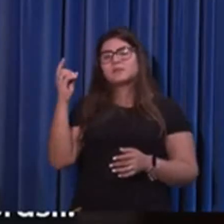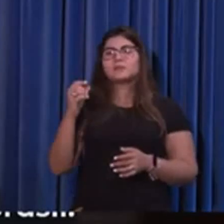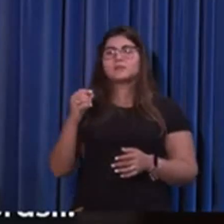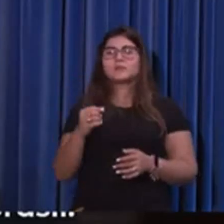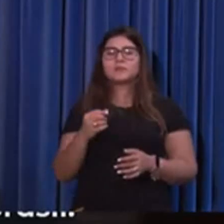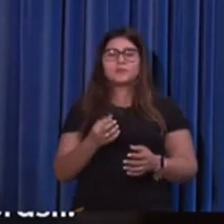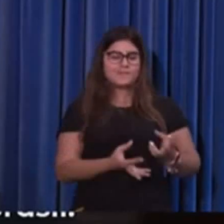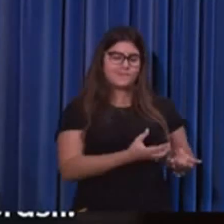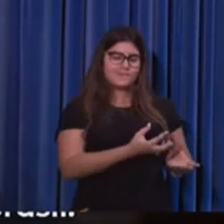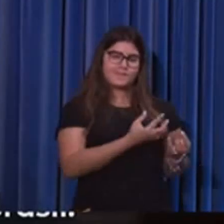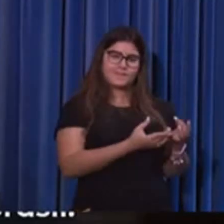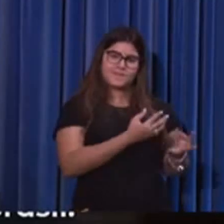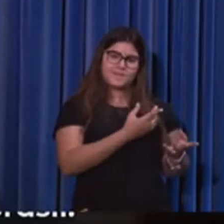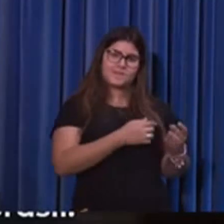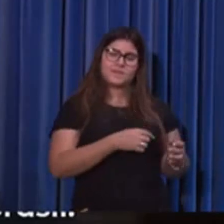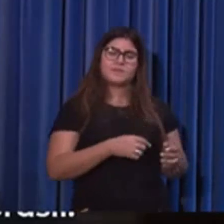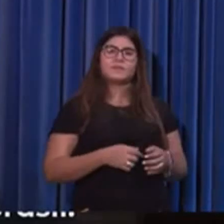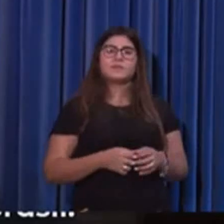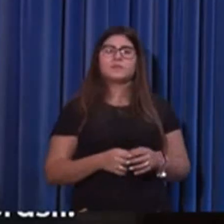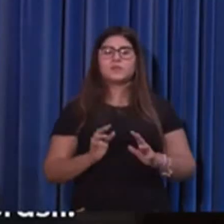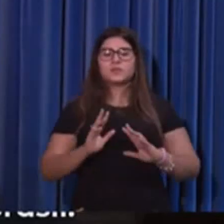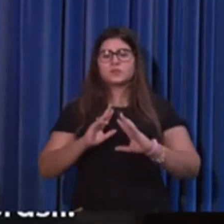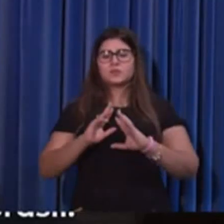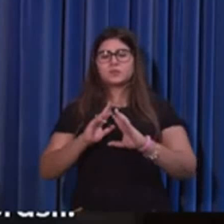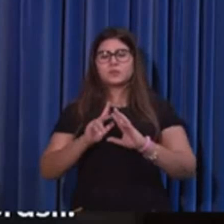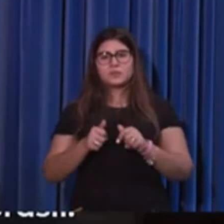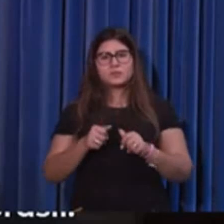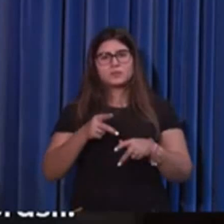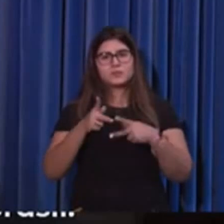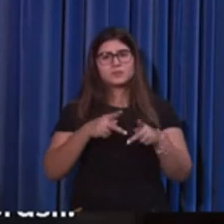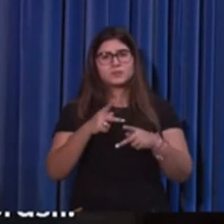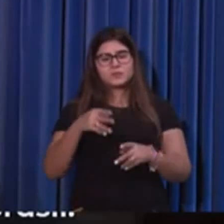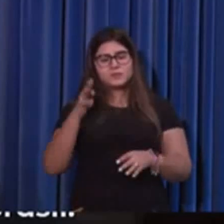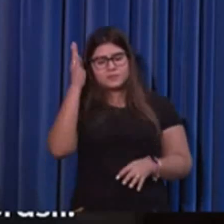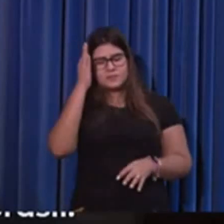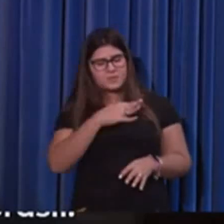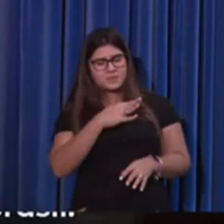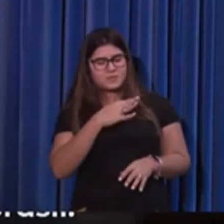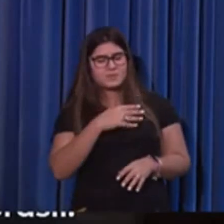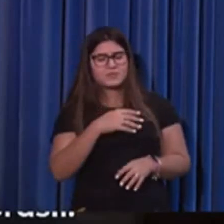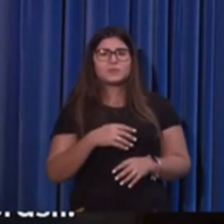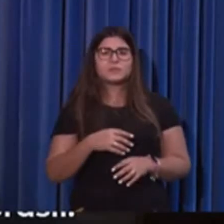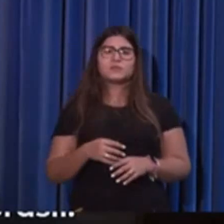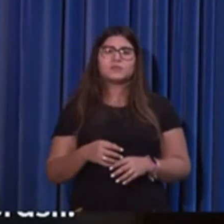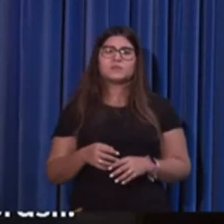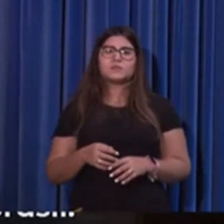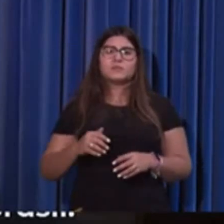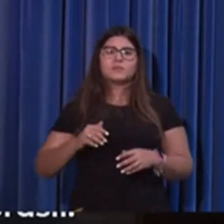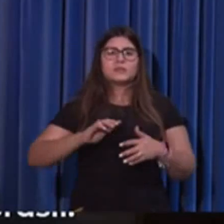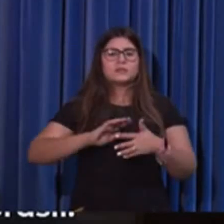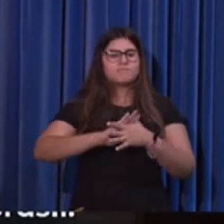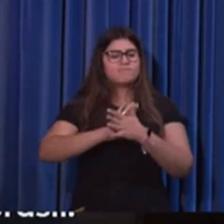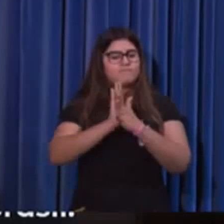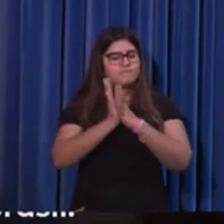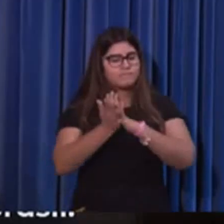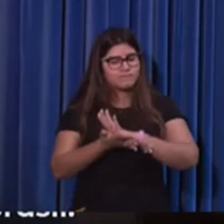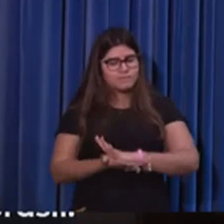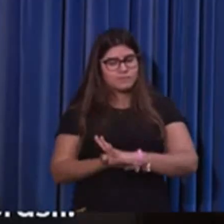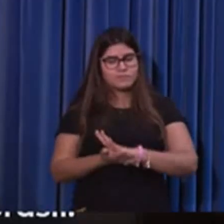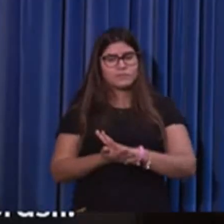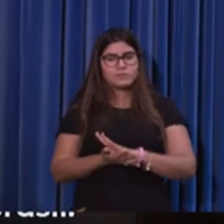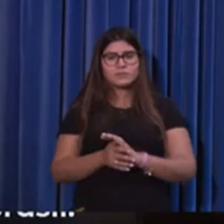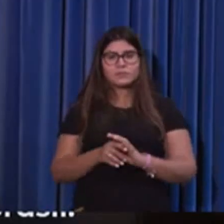fornalha. Todos os soberbos e todos os que cometem perversidade serão como restolho. O dia que vem